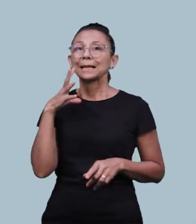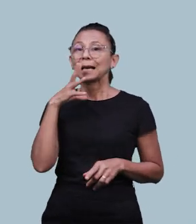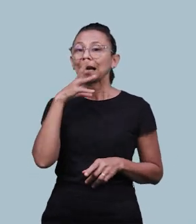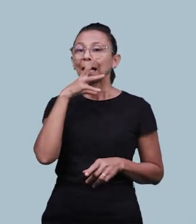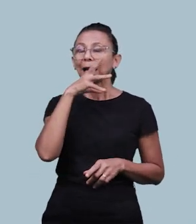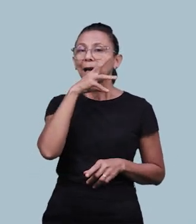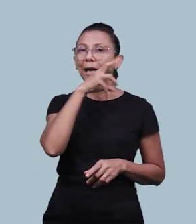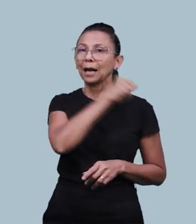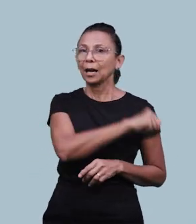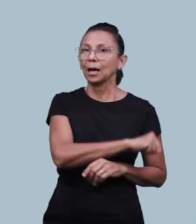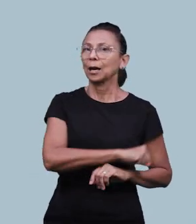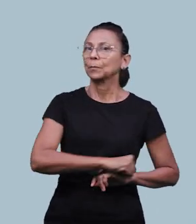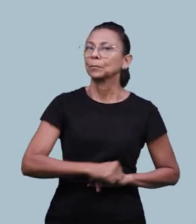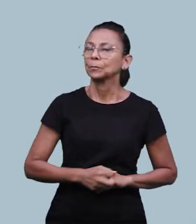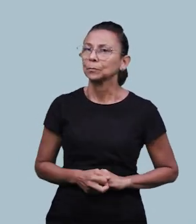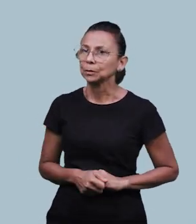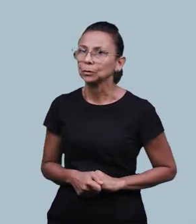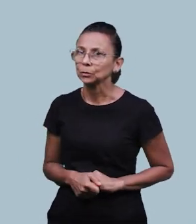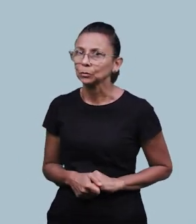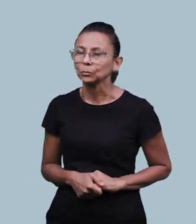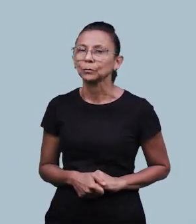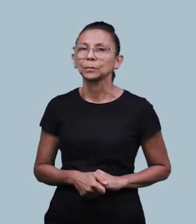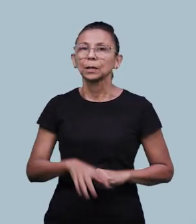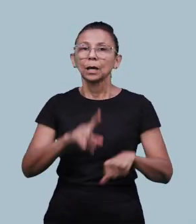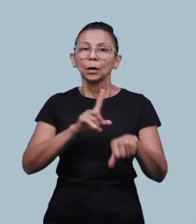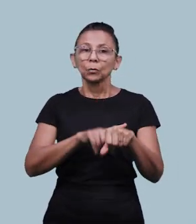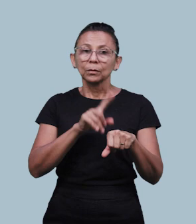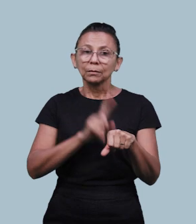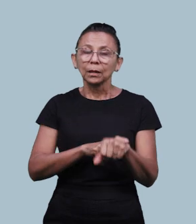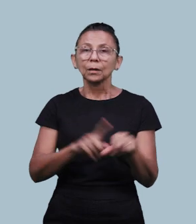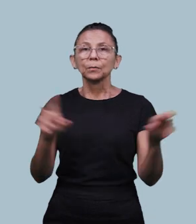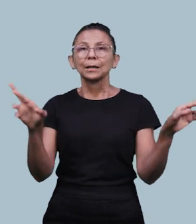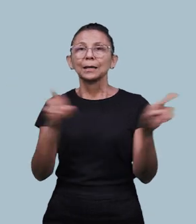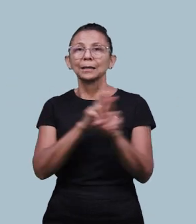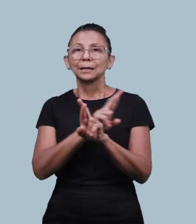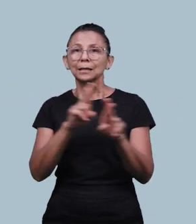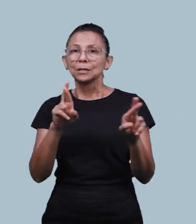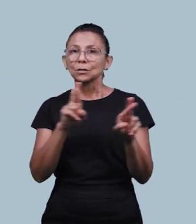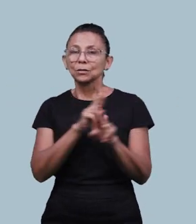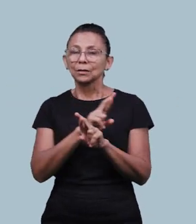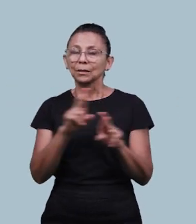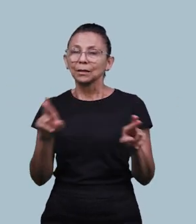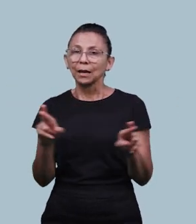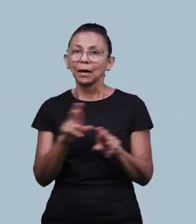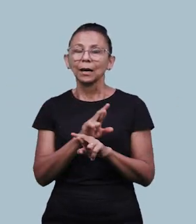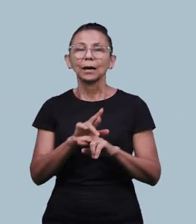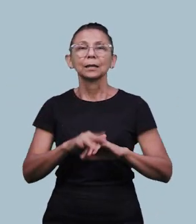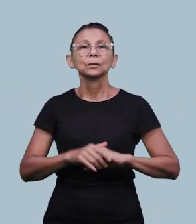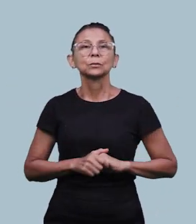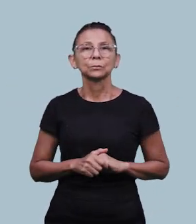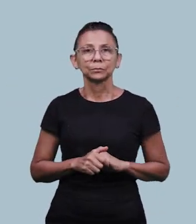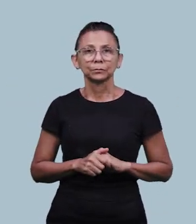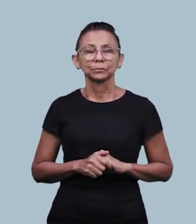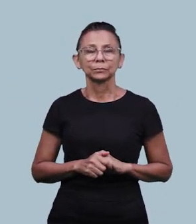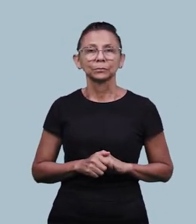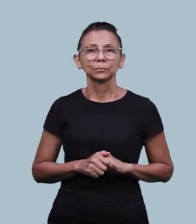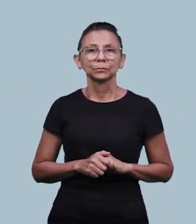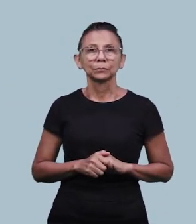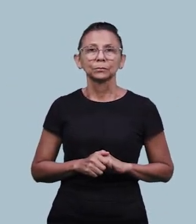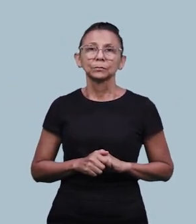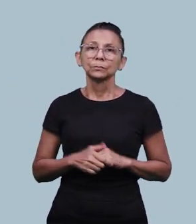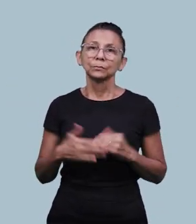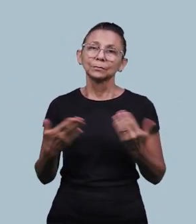o prognóstico está associado diretamente a uma precocidade desse